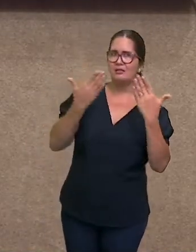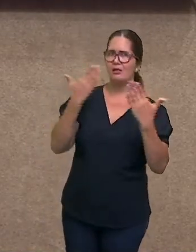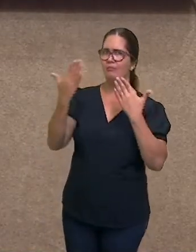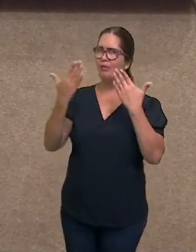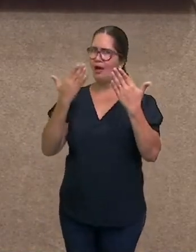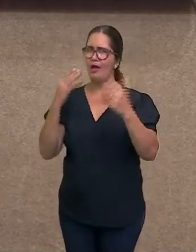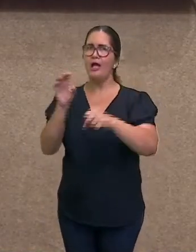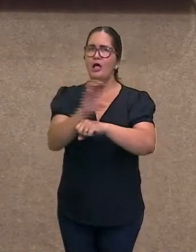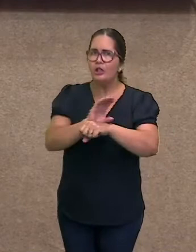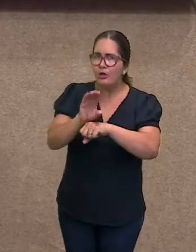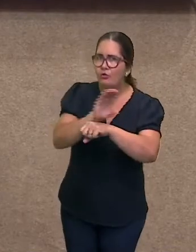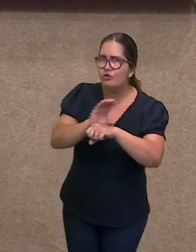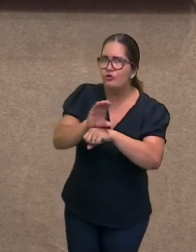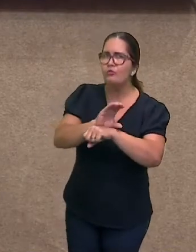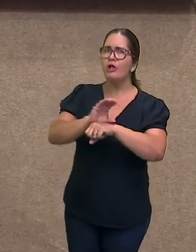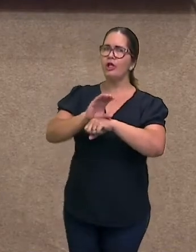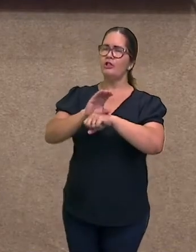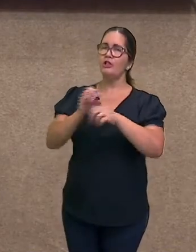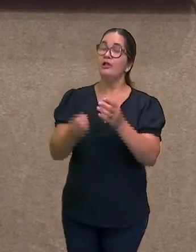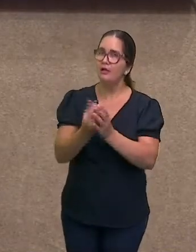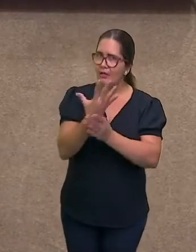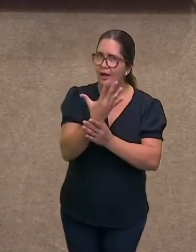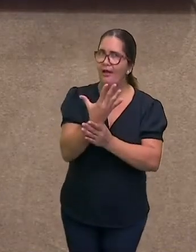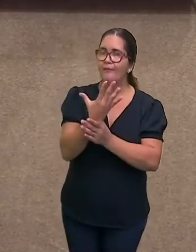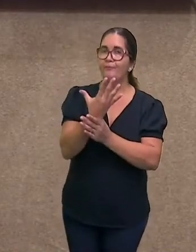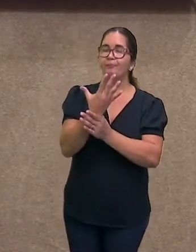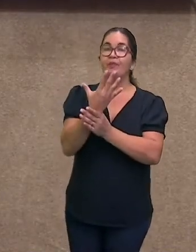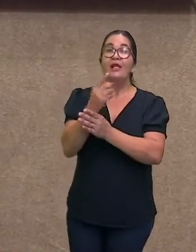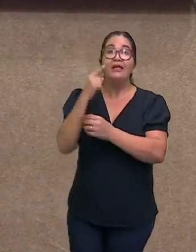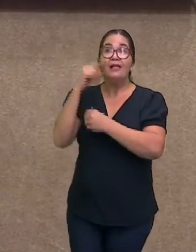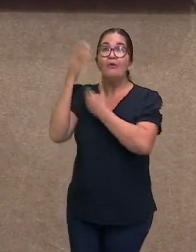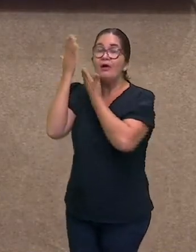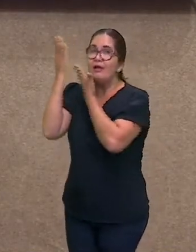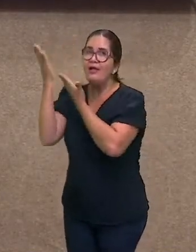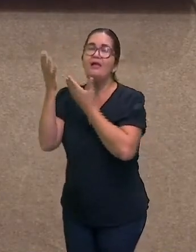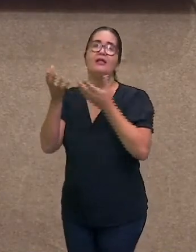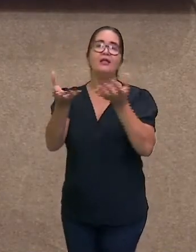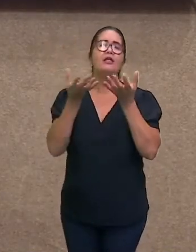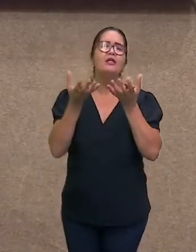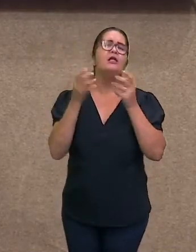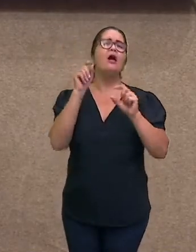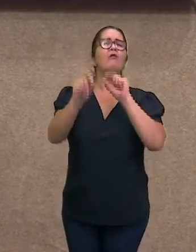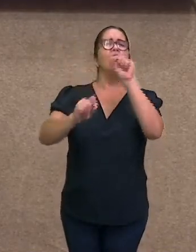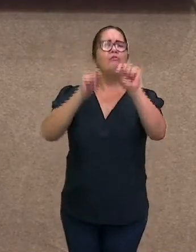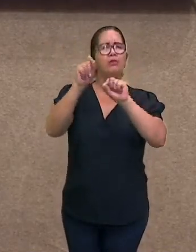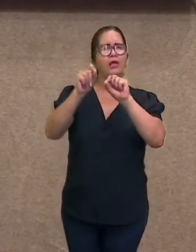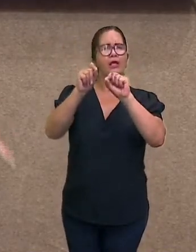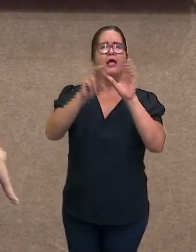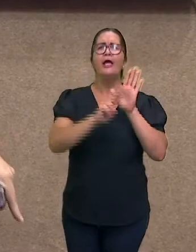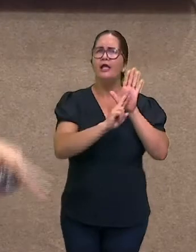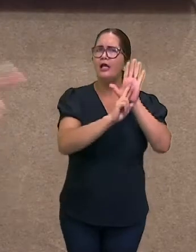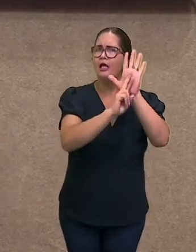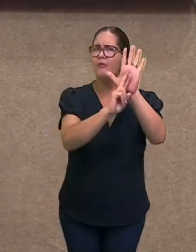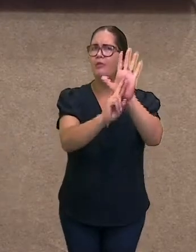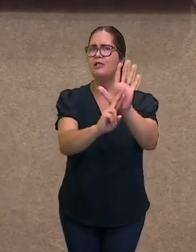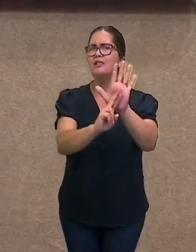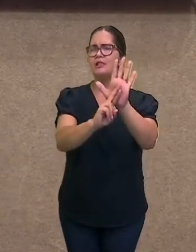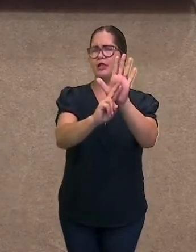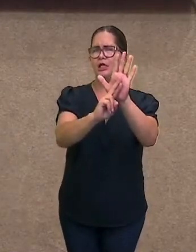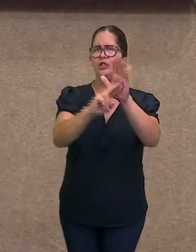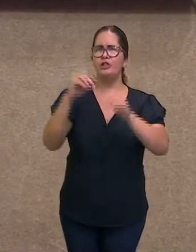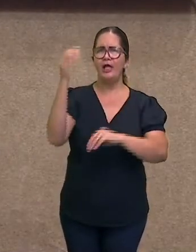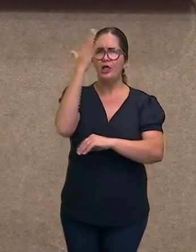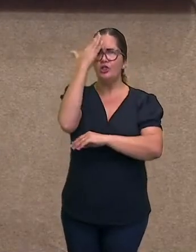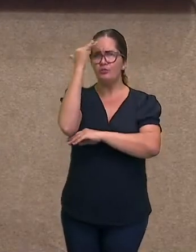Sem contestar, o que era de interesse de Thomas é que, mesmo sendo um representante monarca ou uma